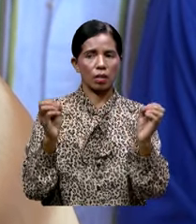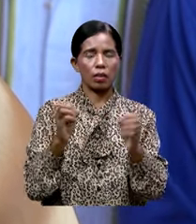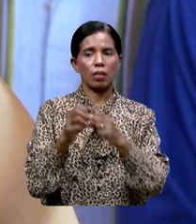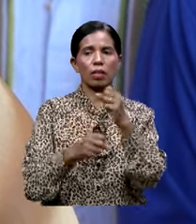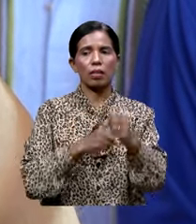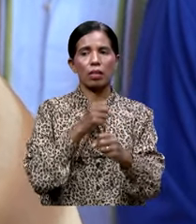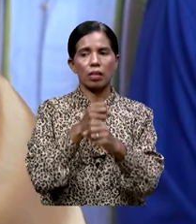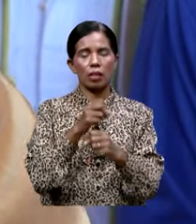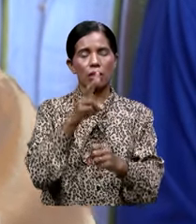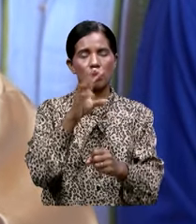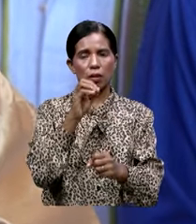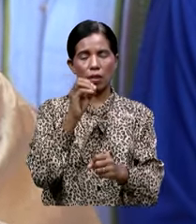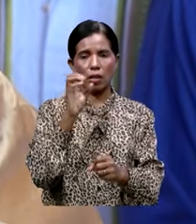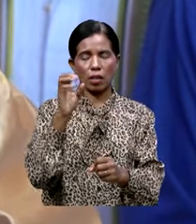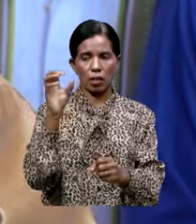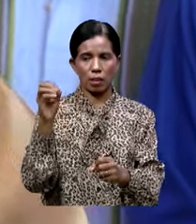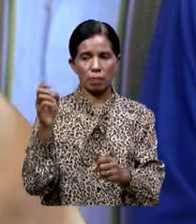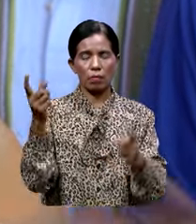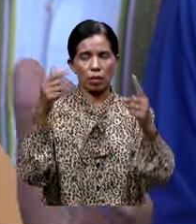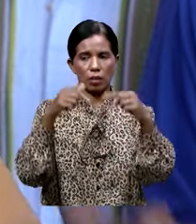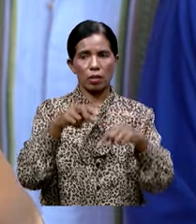2000, mas estou em